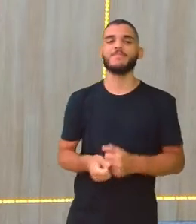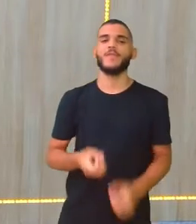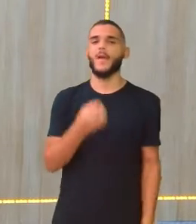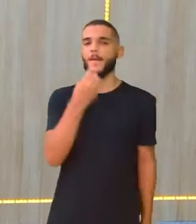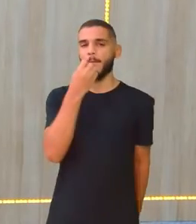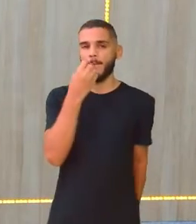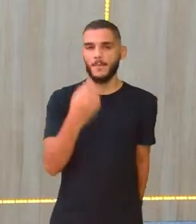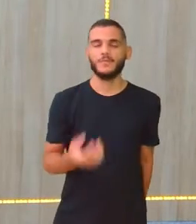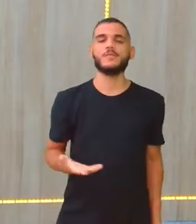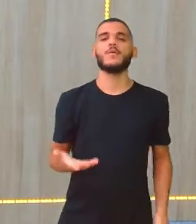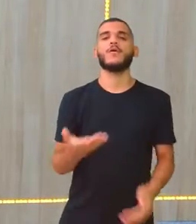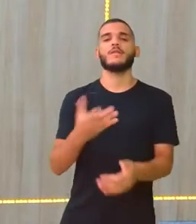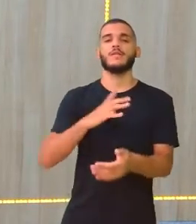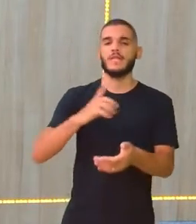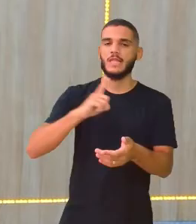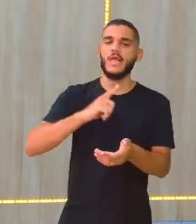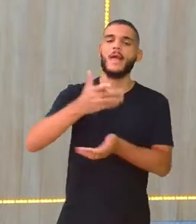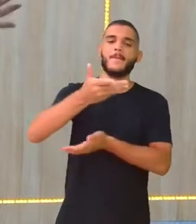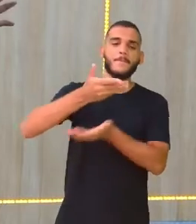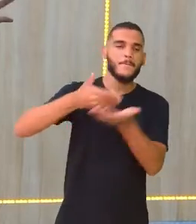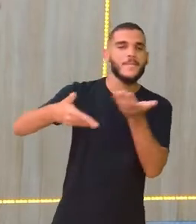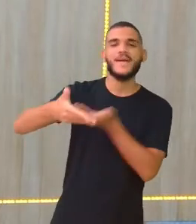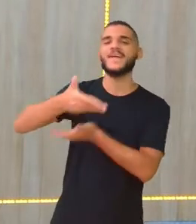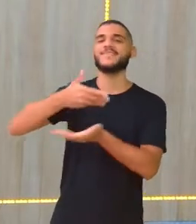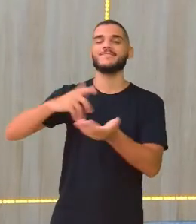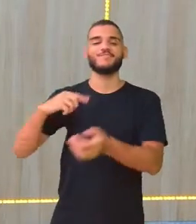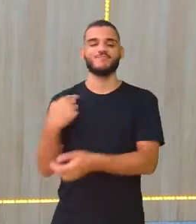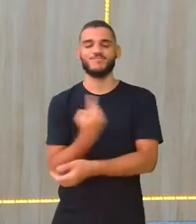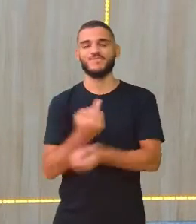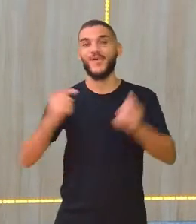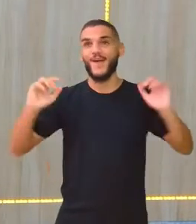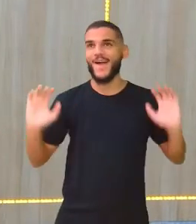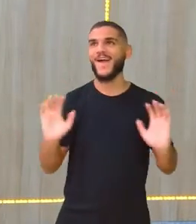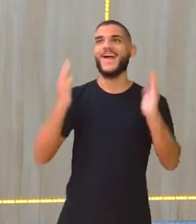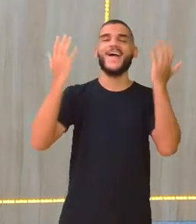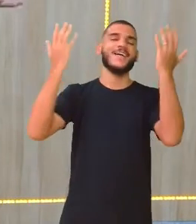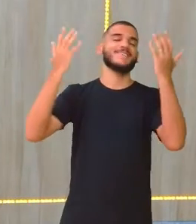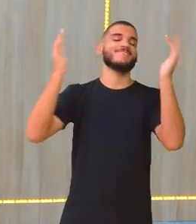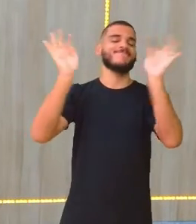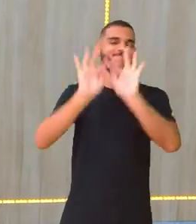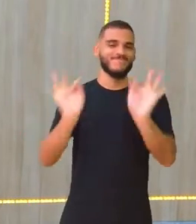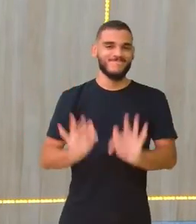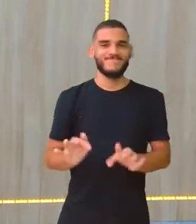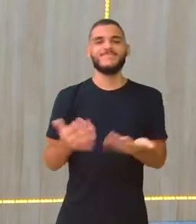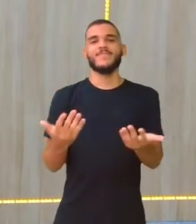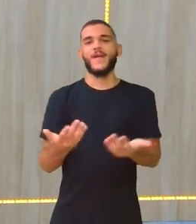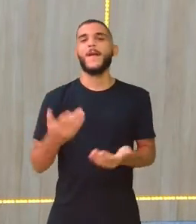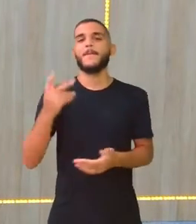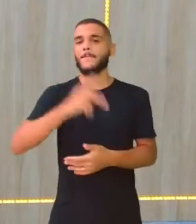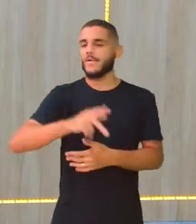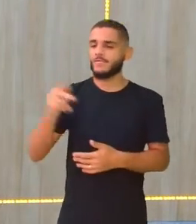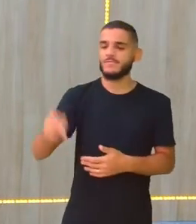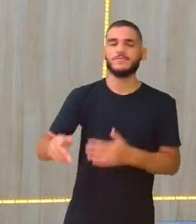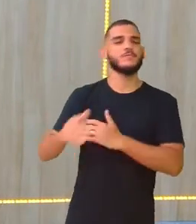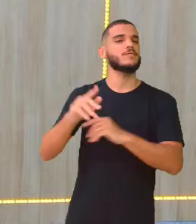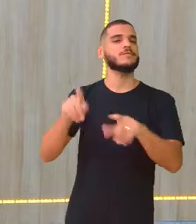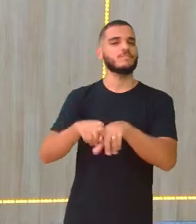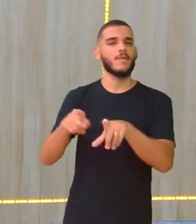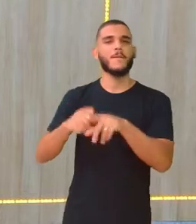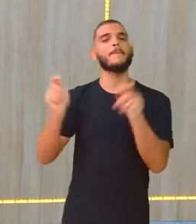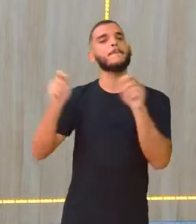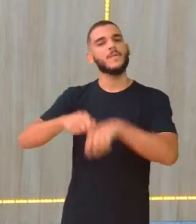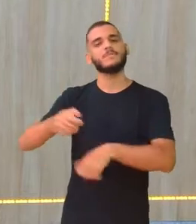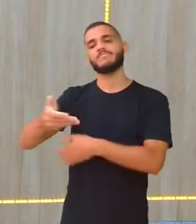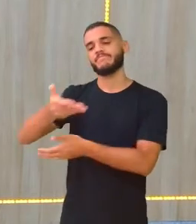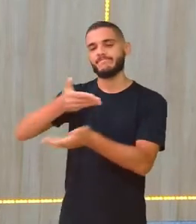gente receber as suas interações, a gente fica muito alegre. Professor, professora não é diferente, também pode interagir. Fique à vontade